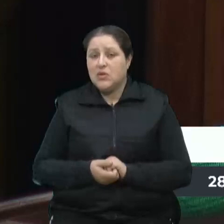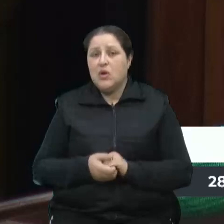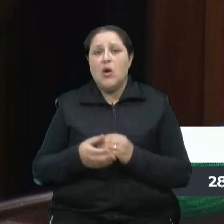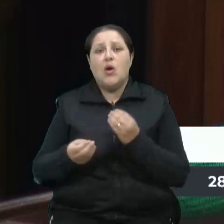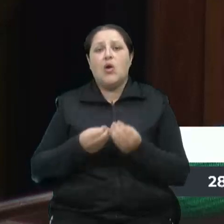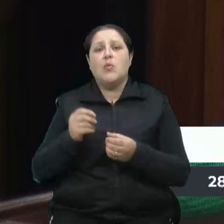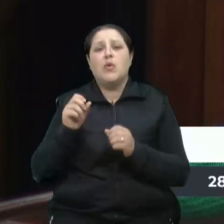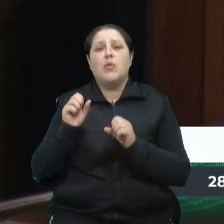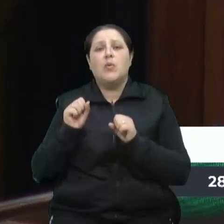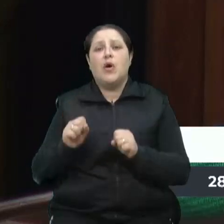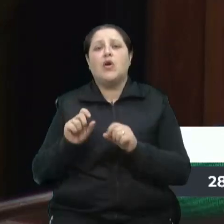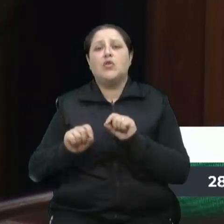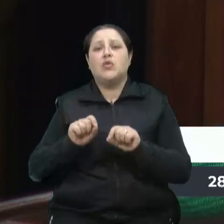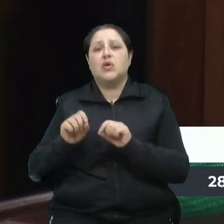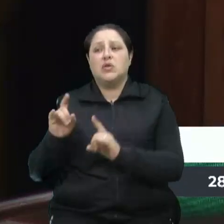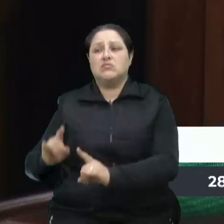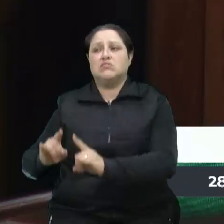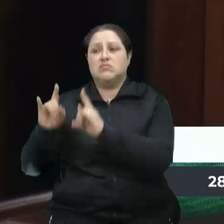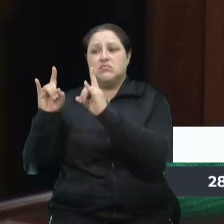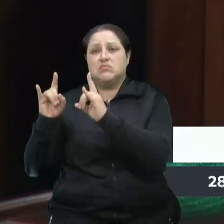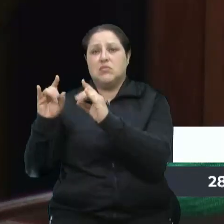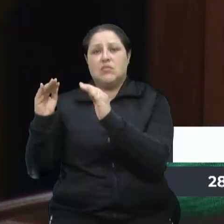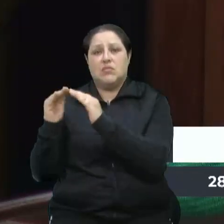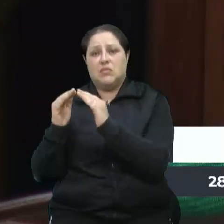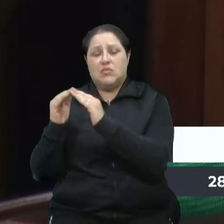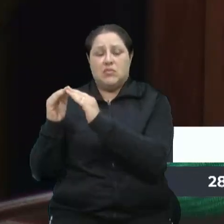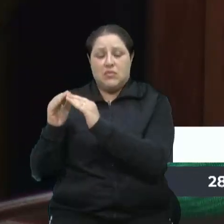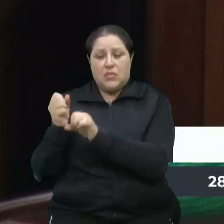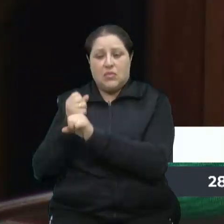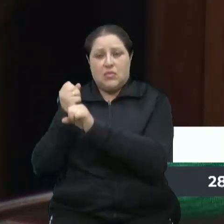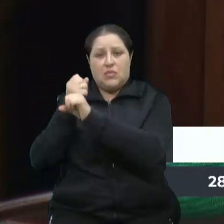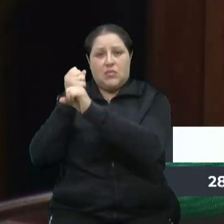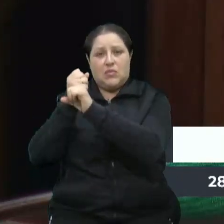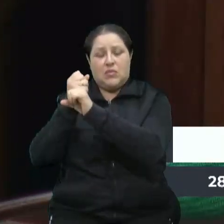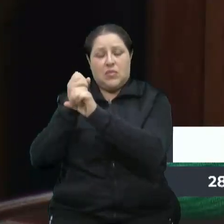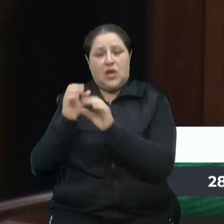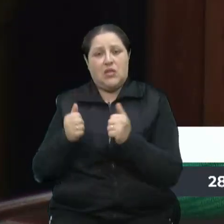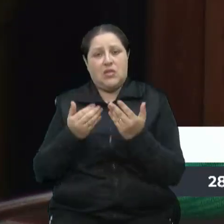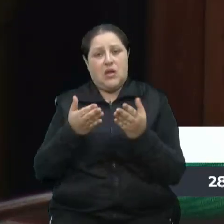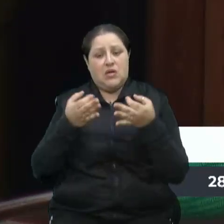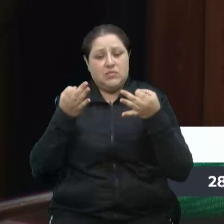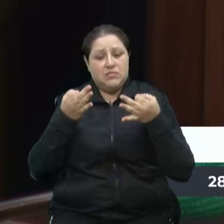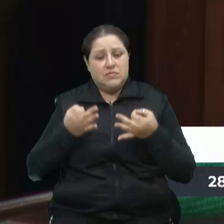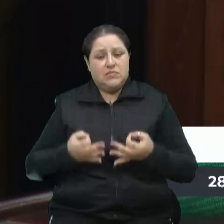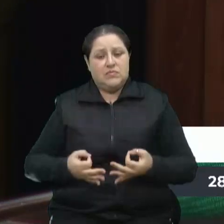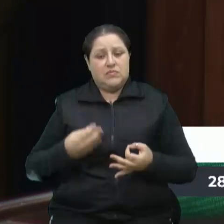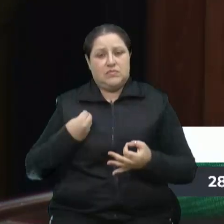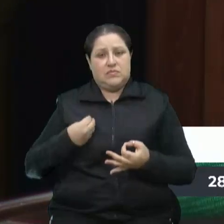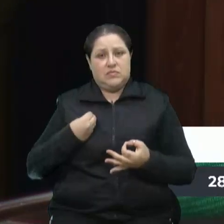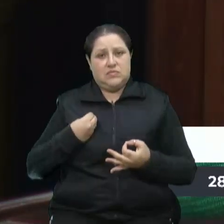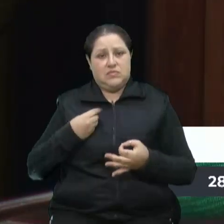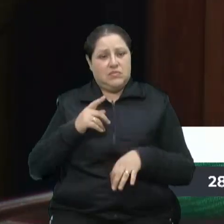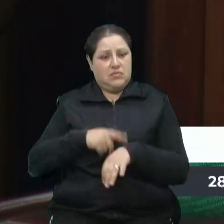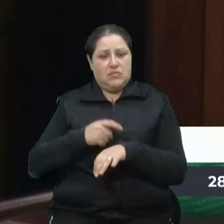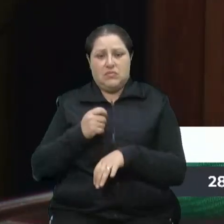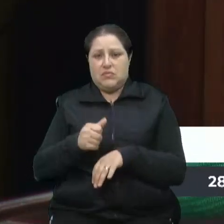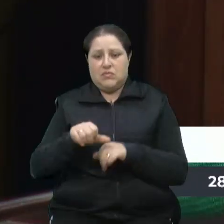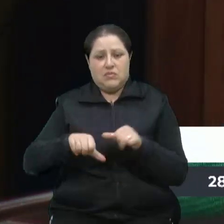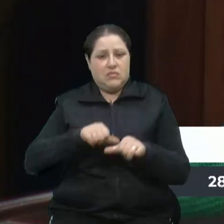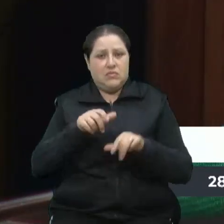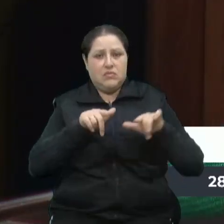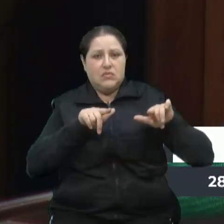com um propósito de garantir a dignidade ser de uma hora para outra transformado em um